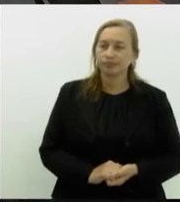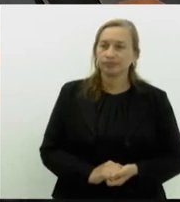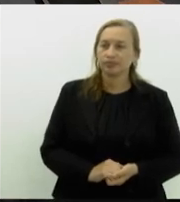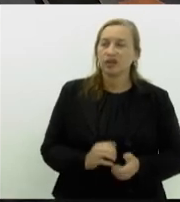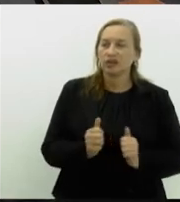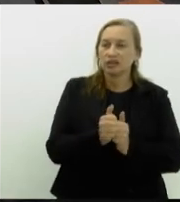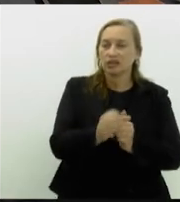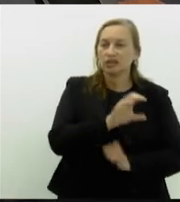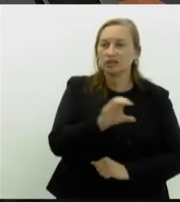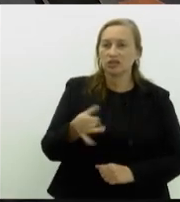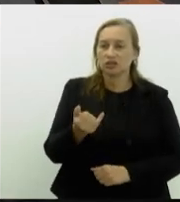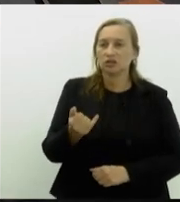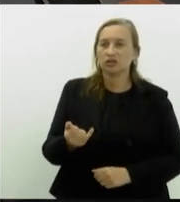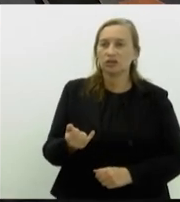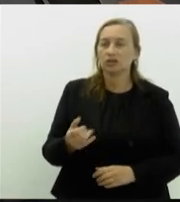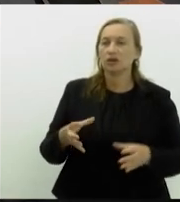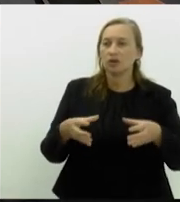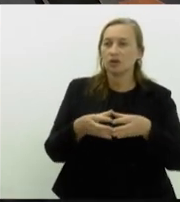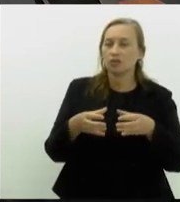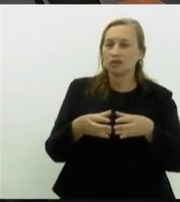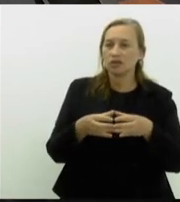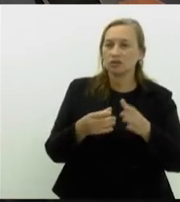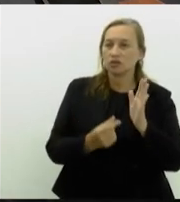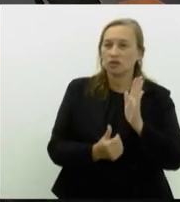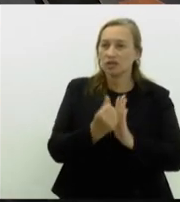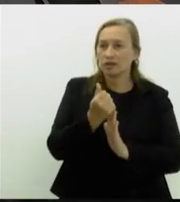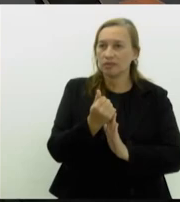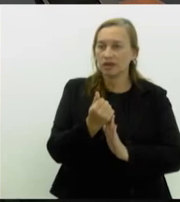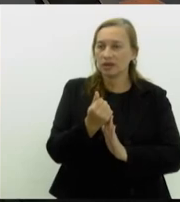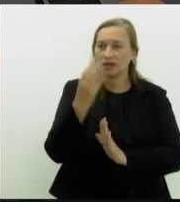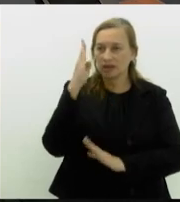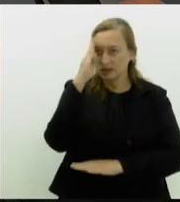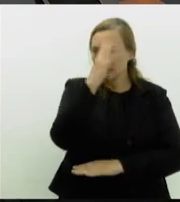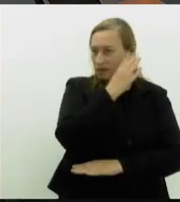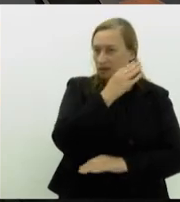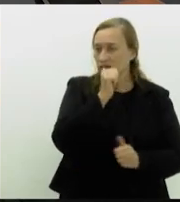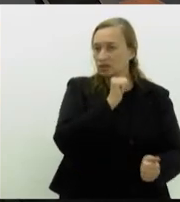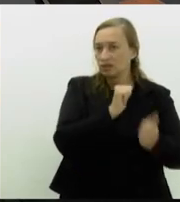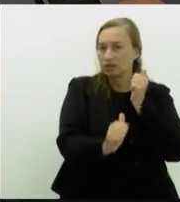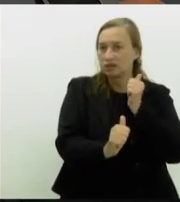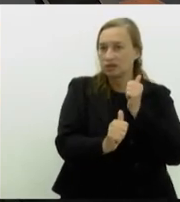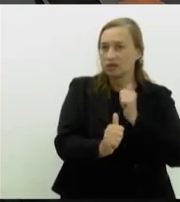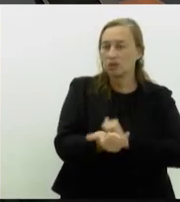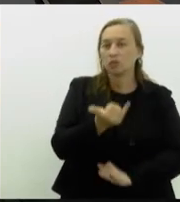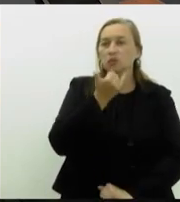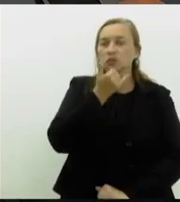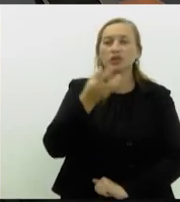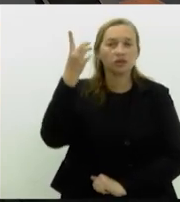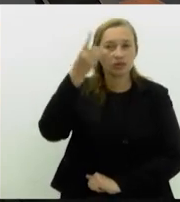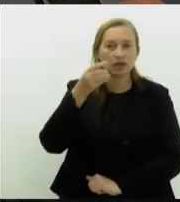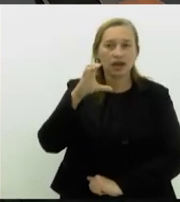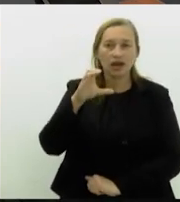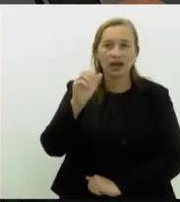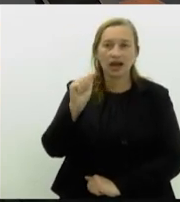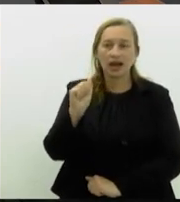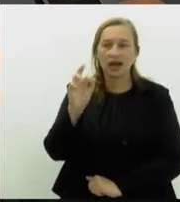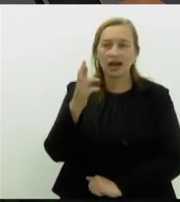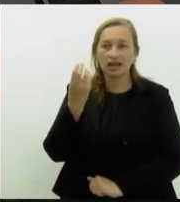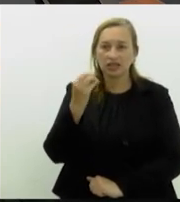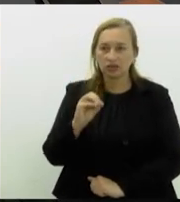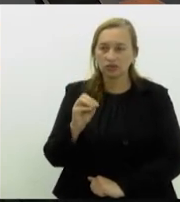Pela Comissão de Orçamento e Lazer, Esporte e Lazer, perdão, deputado Carlinhos BNH, por